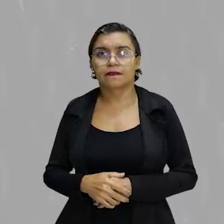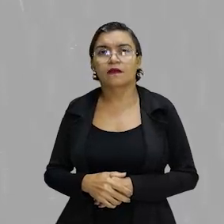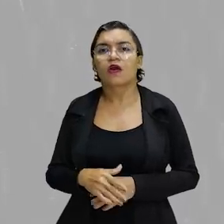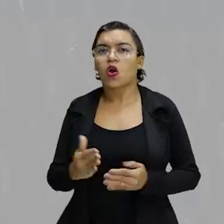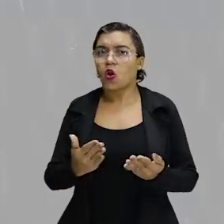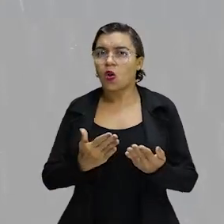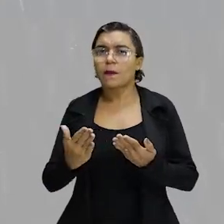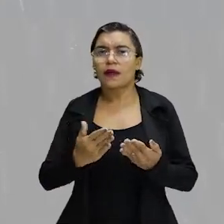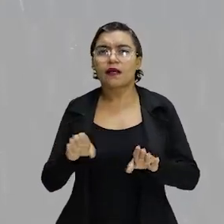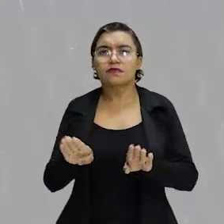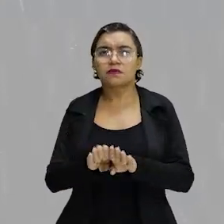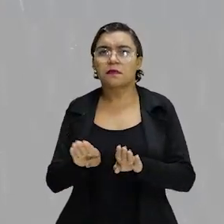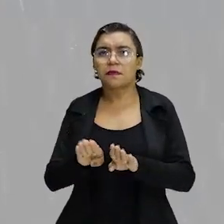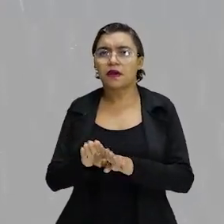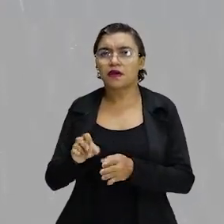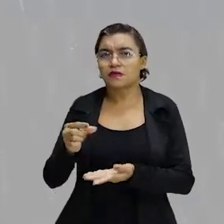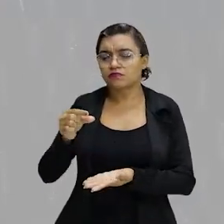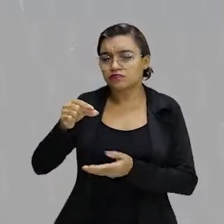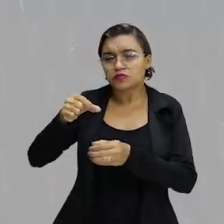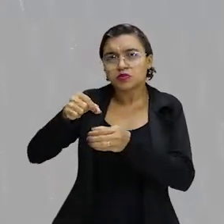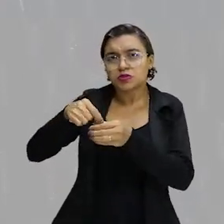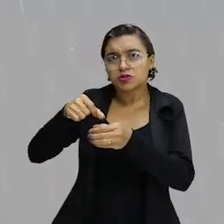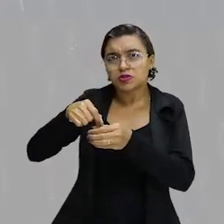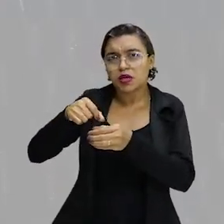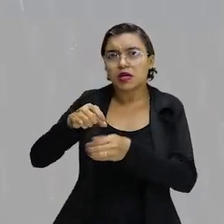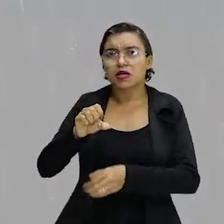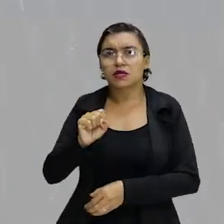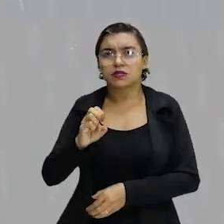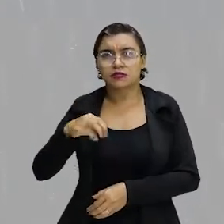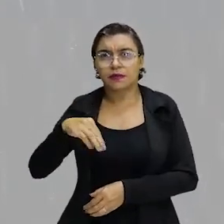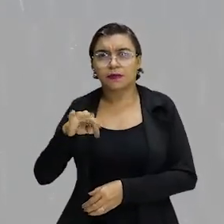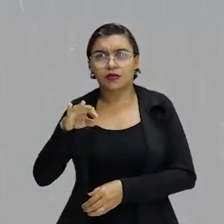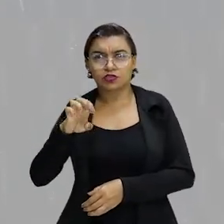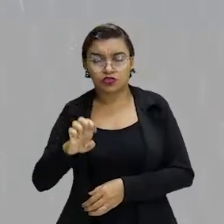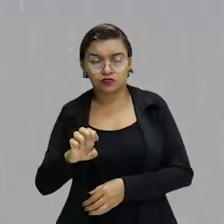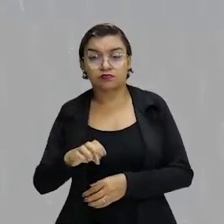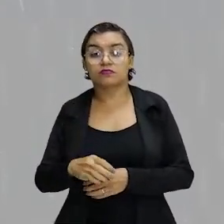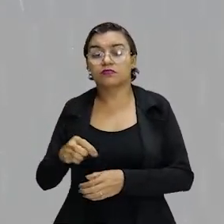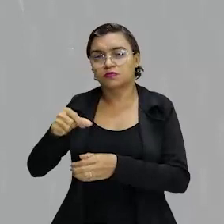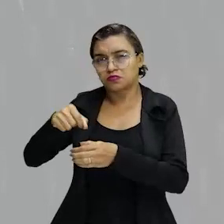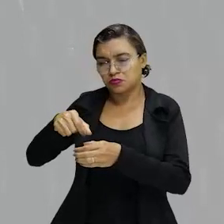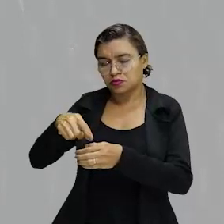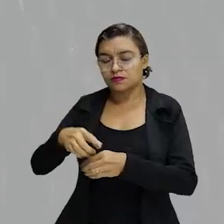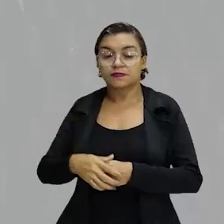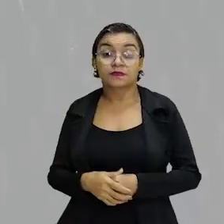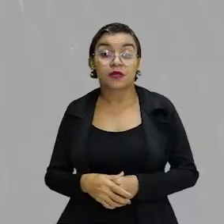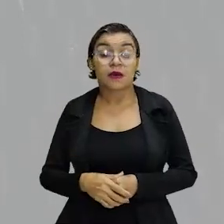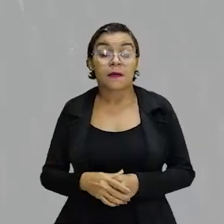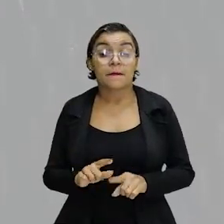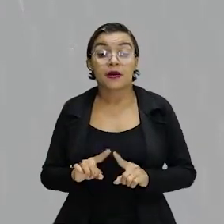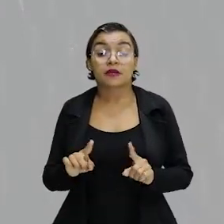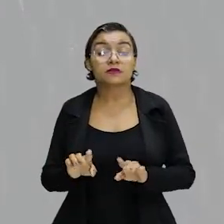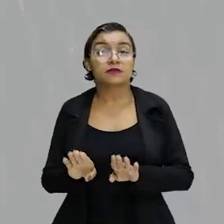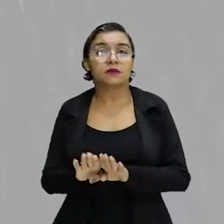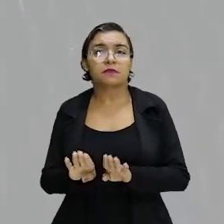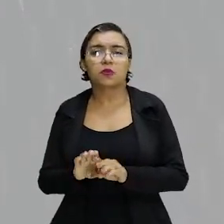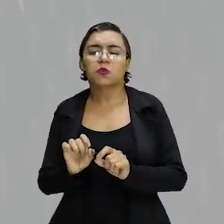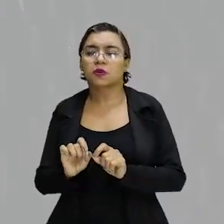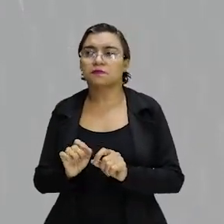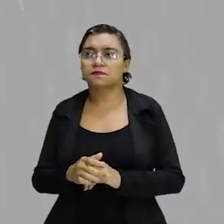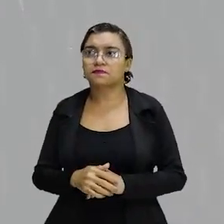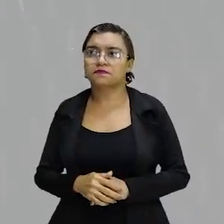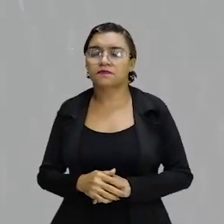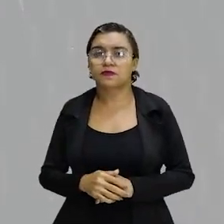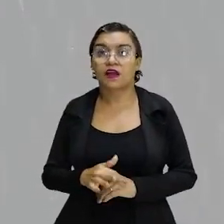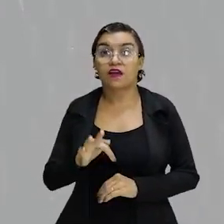comparo com semente. É como se fosse a semente. Mas eu não posso dizer que é semente, ok? Mas eu tenho, por exemplo, o